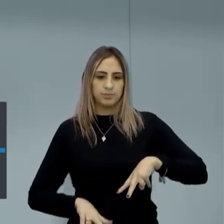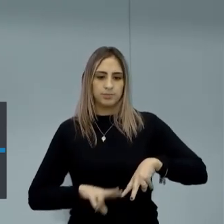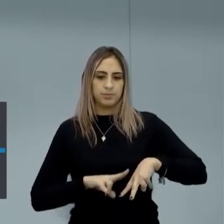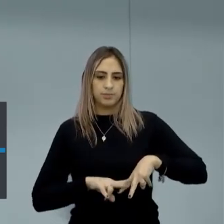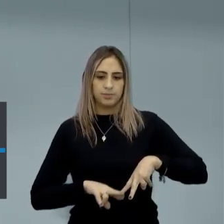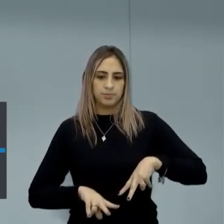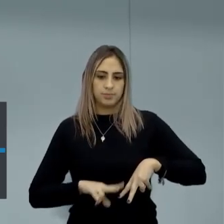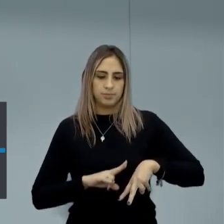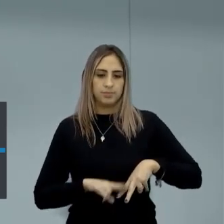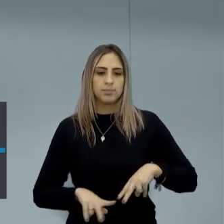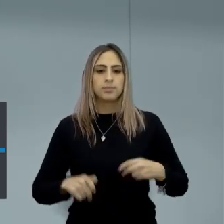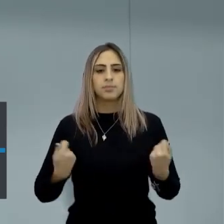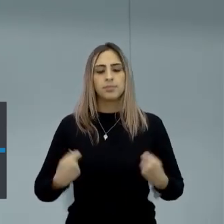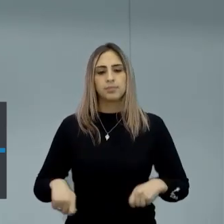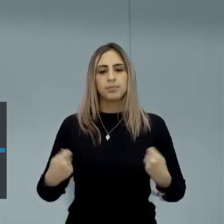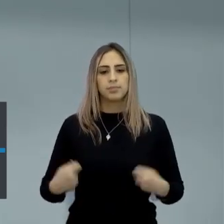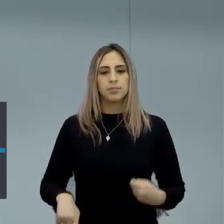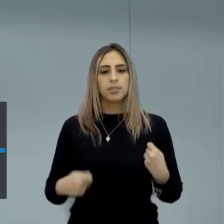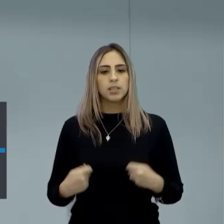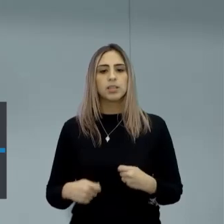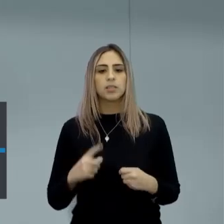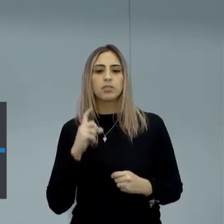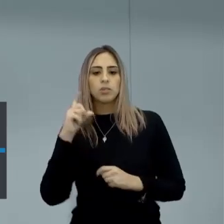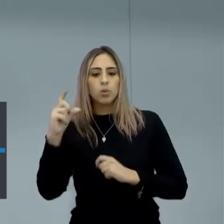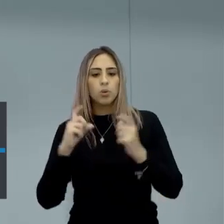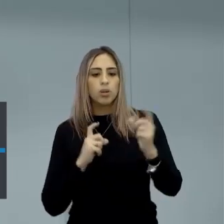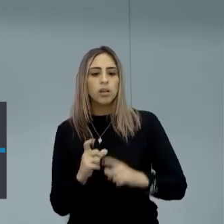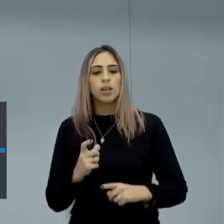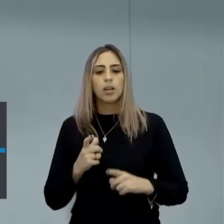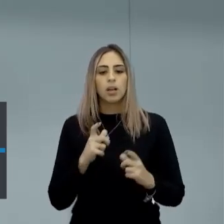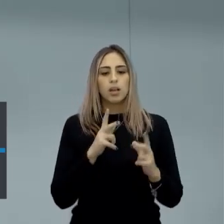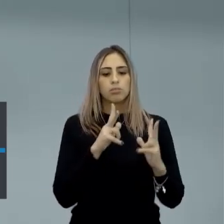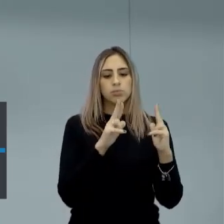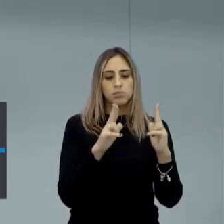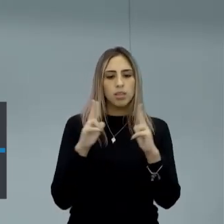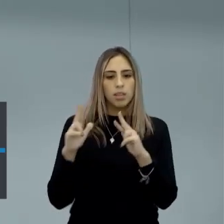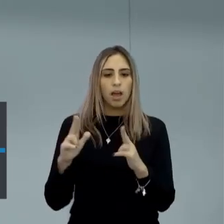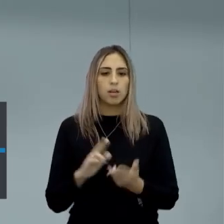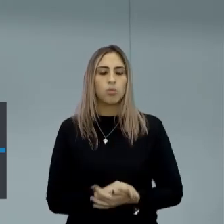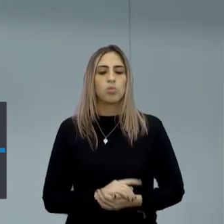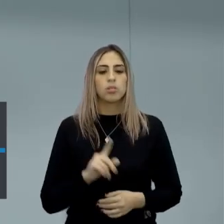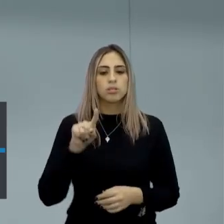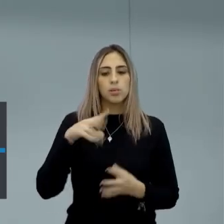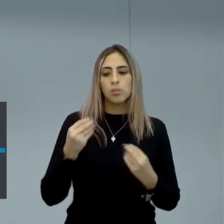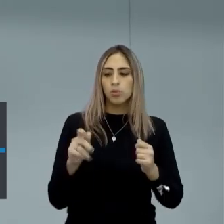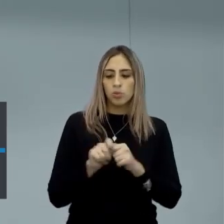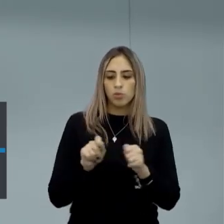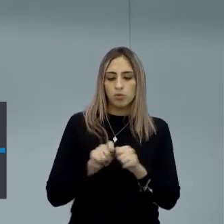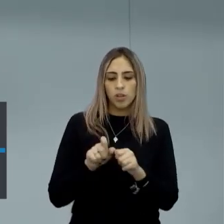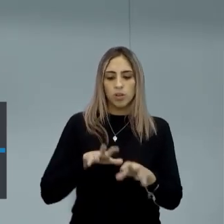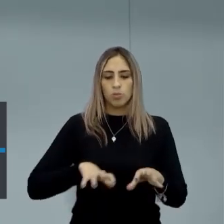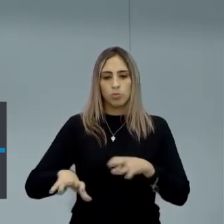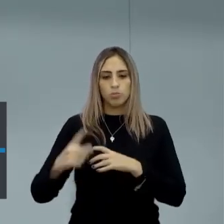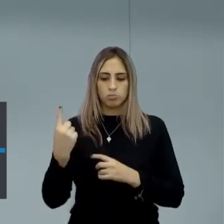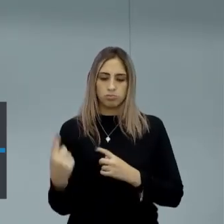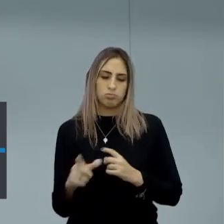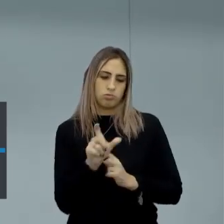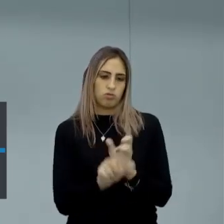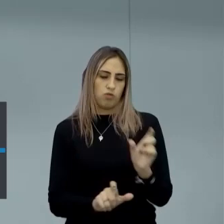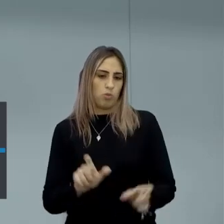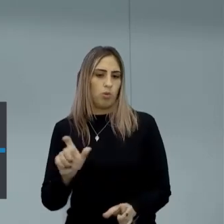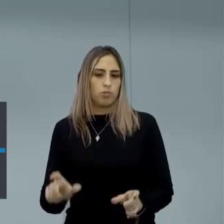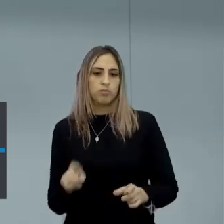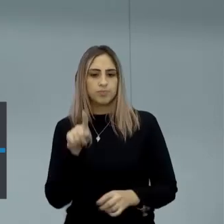gênero que precise de figurino, que precise de cenário, né? Isso é muito feito individualmente. A hora que ele chegar aqui, ele